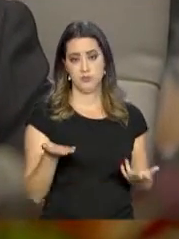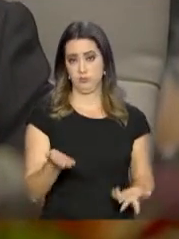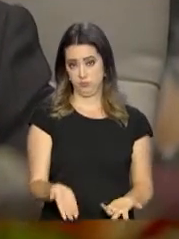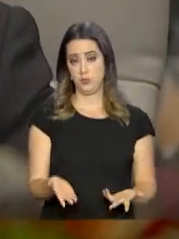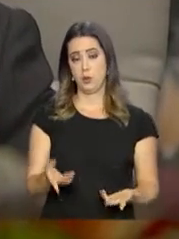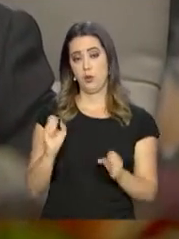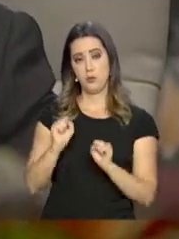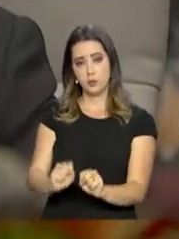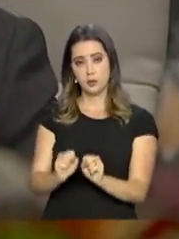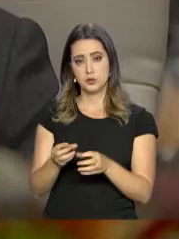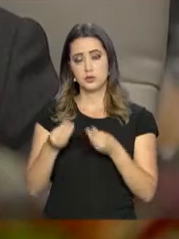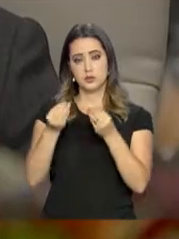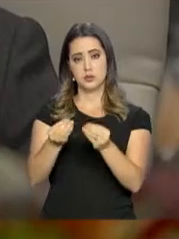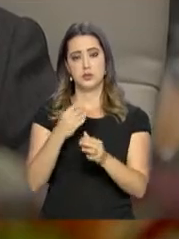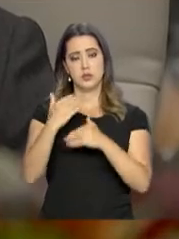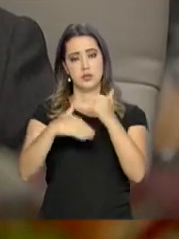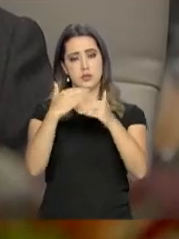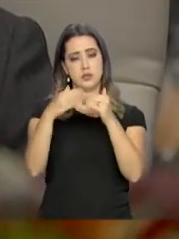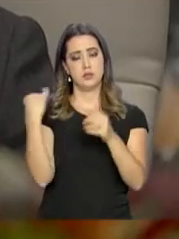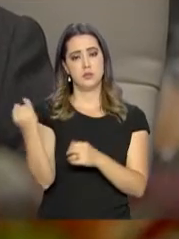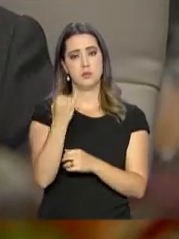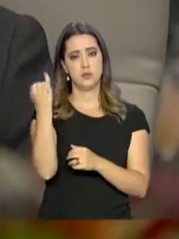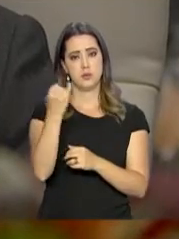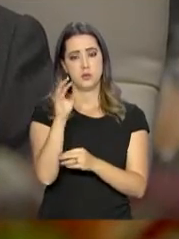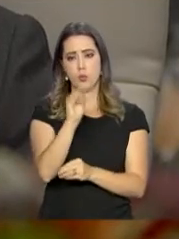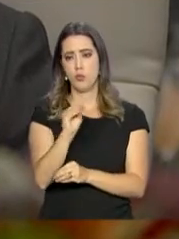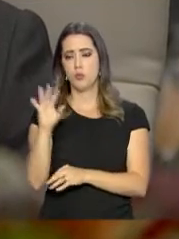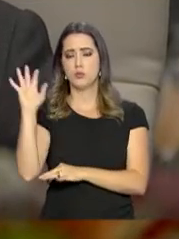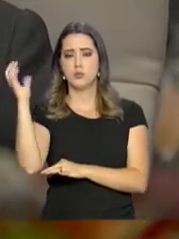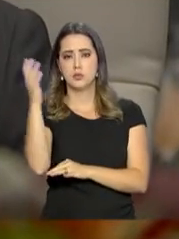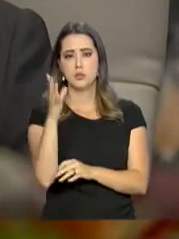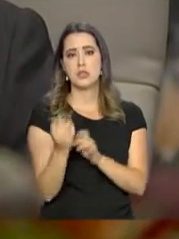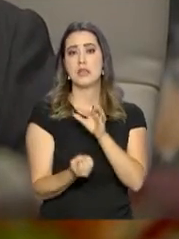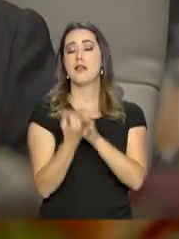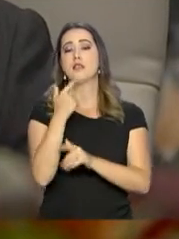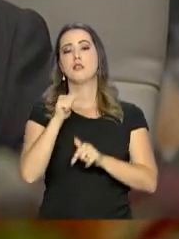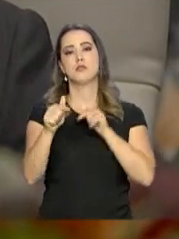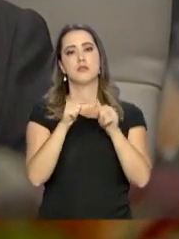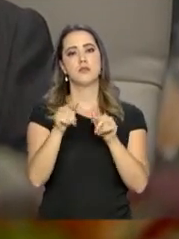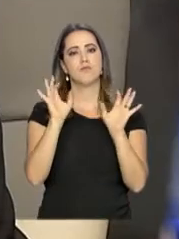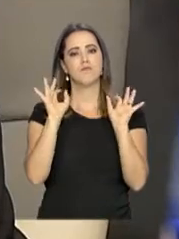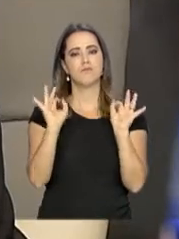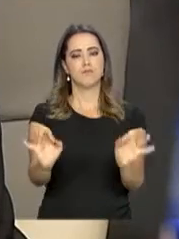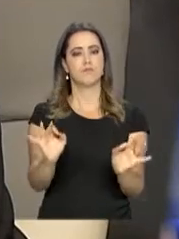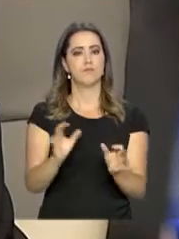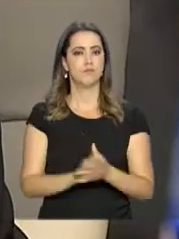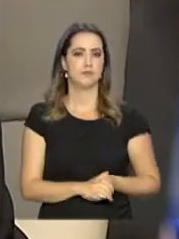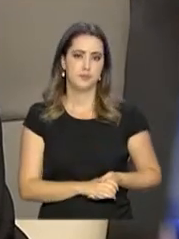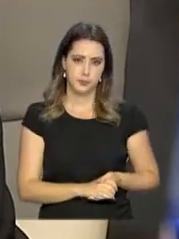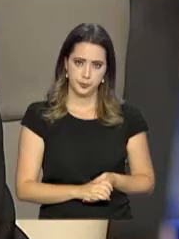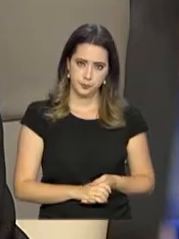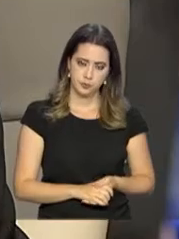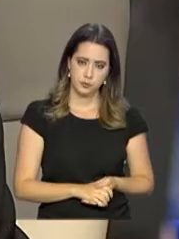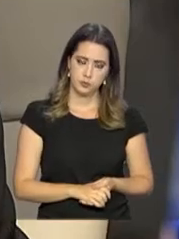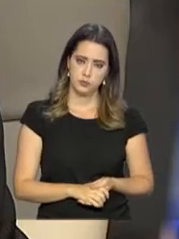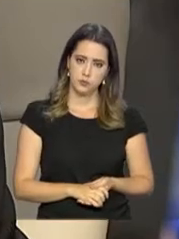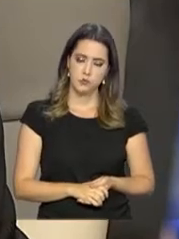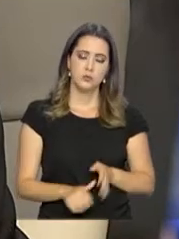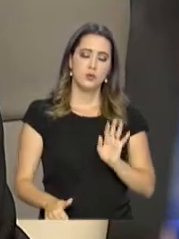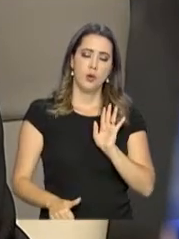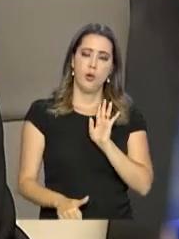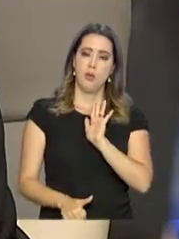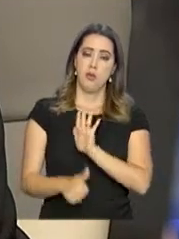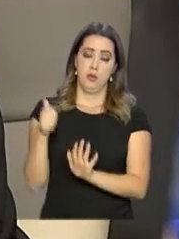capacidade que traz crescimento sustentado e empregos de qualidade. O primeiro-ministro da Índia,